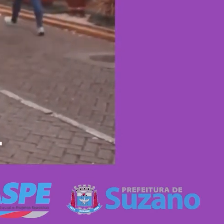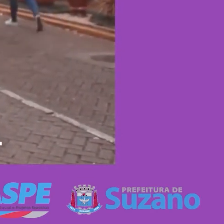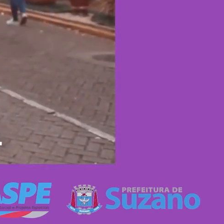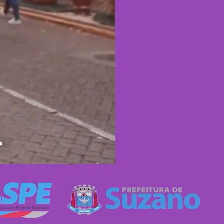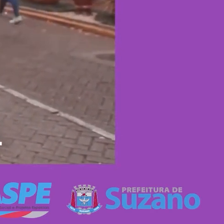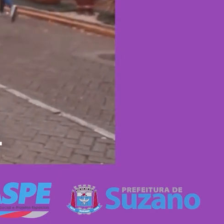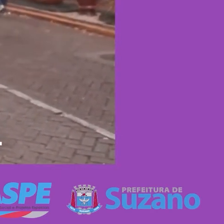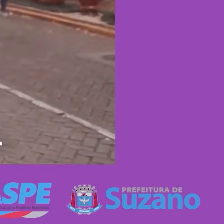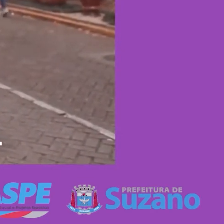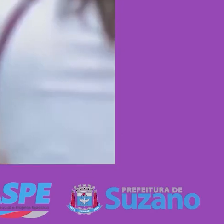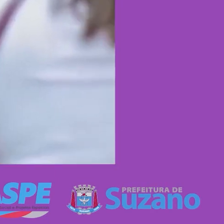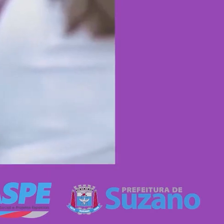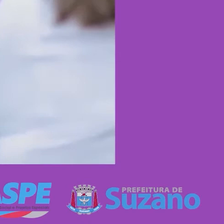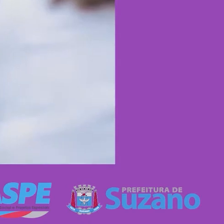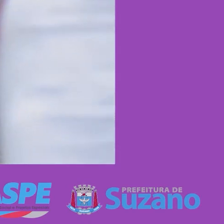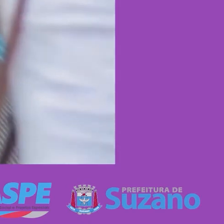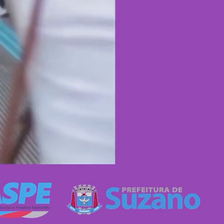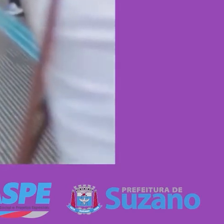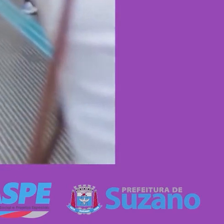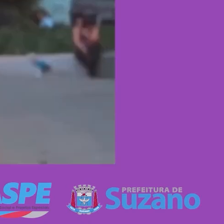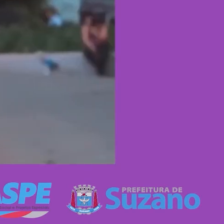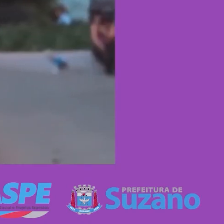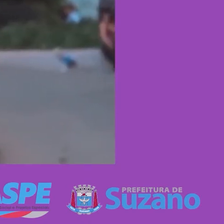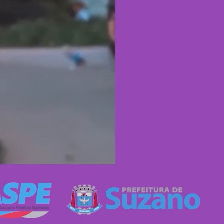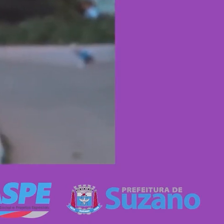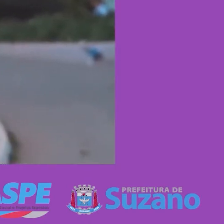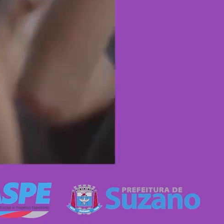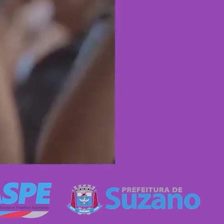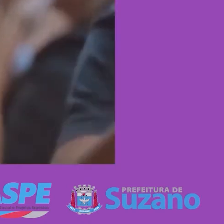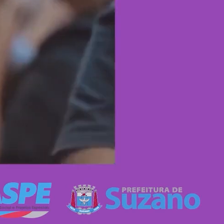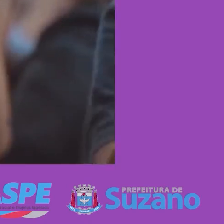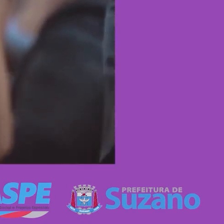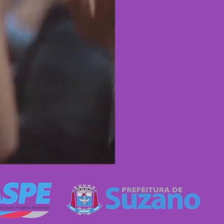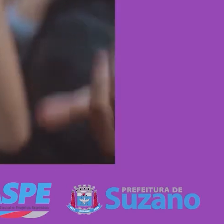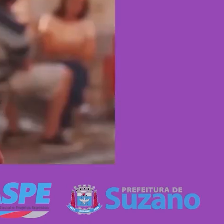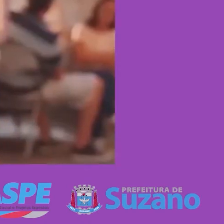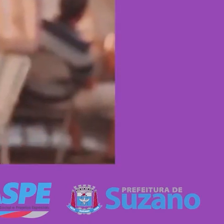muitas vezes vocês nem percebem.